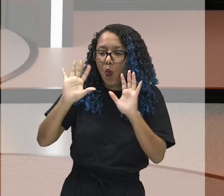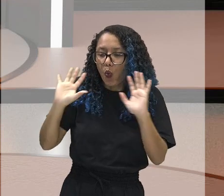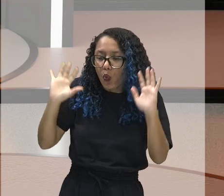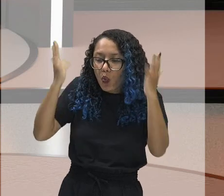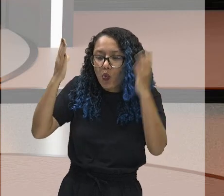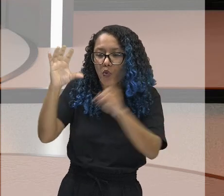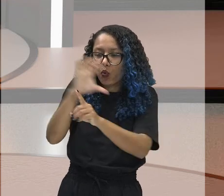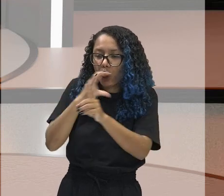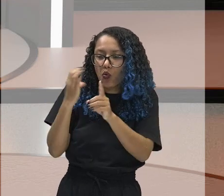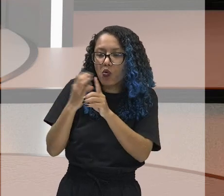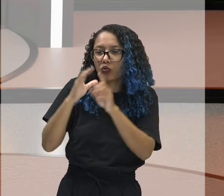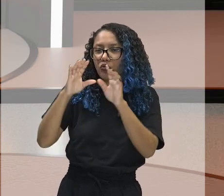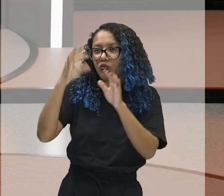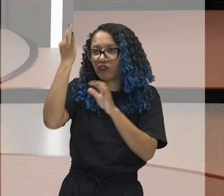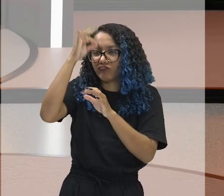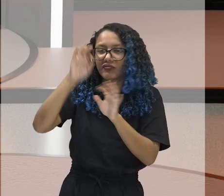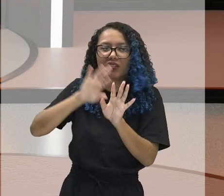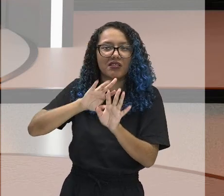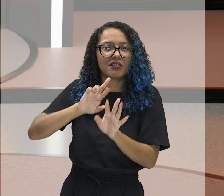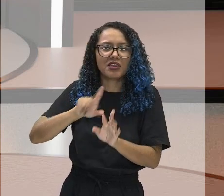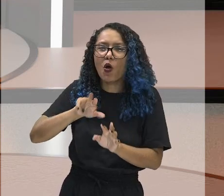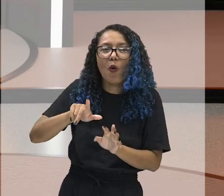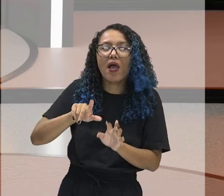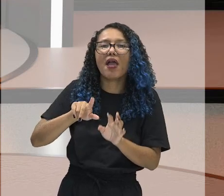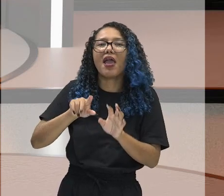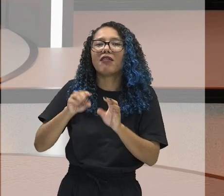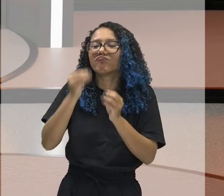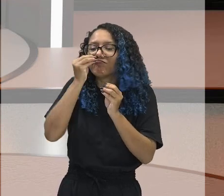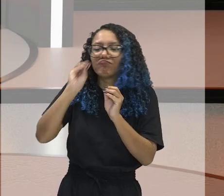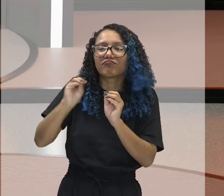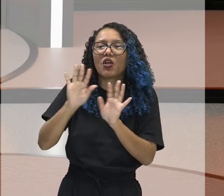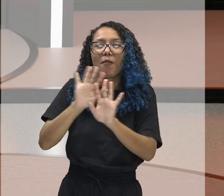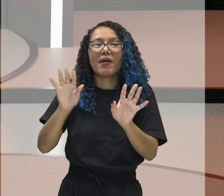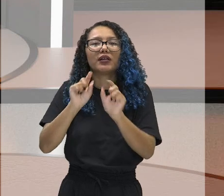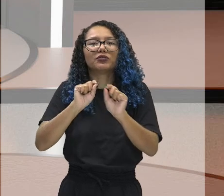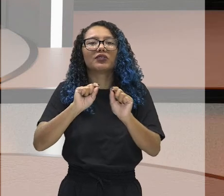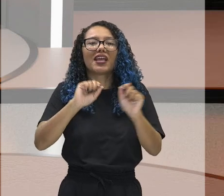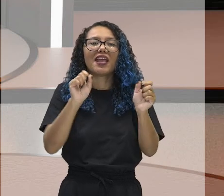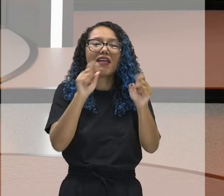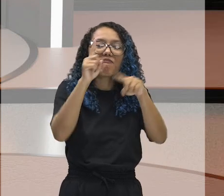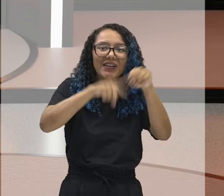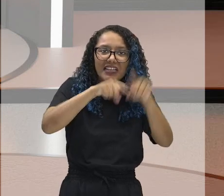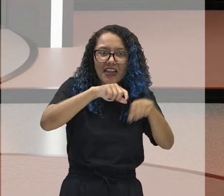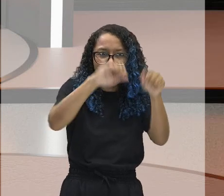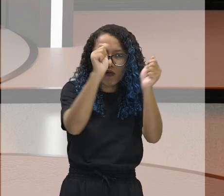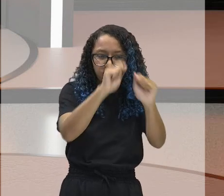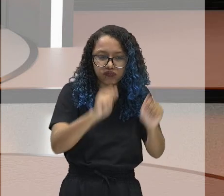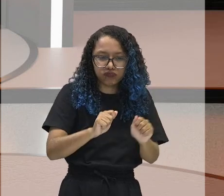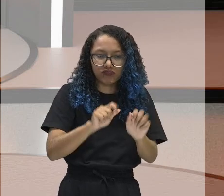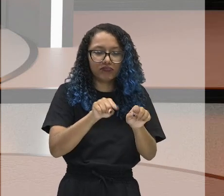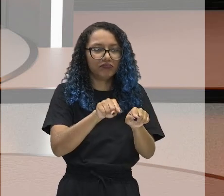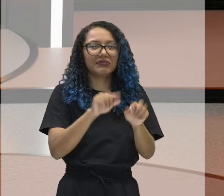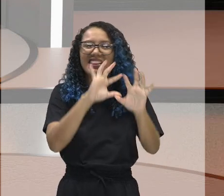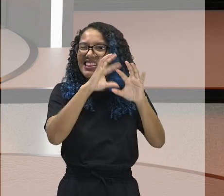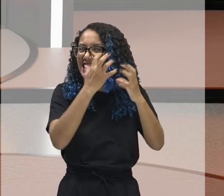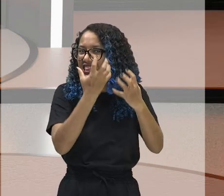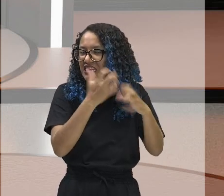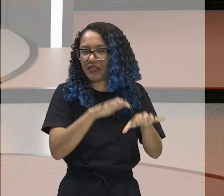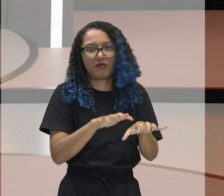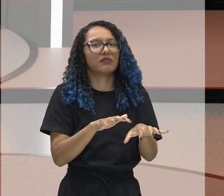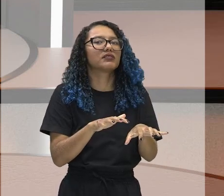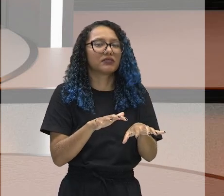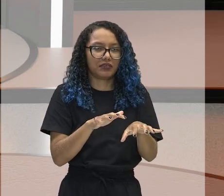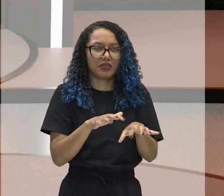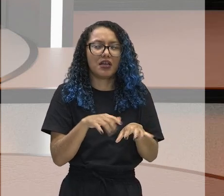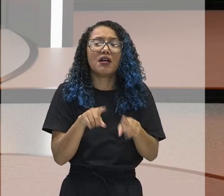prega somente e tão somente a destruição dos ícones de santos, tá, gente? E por que ela é tão importante